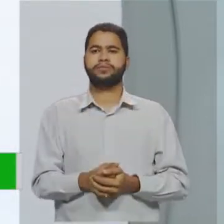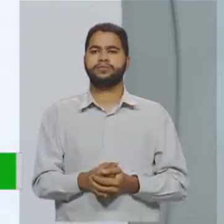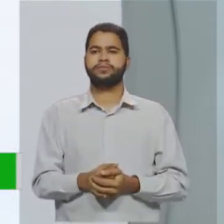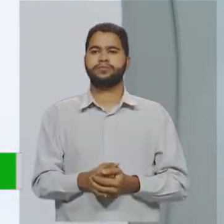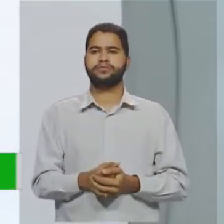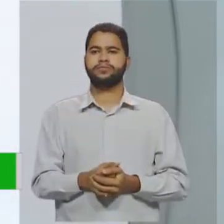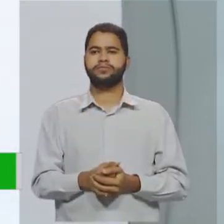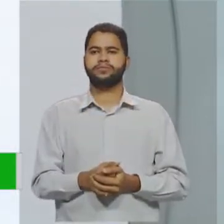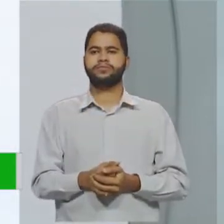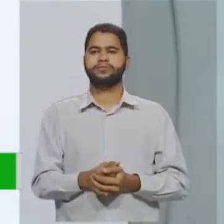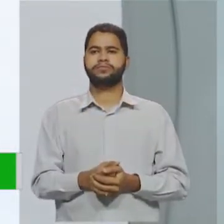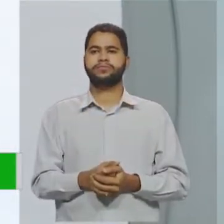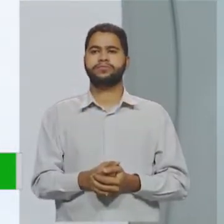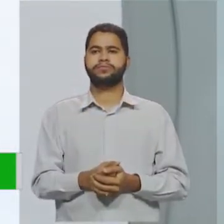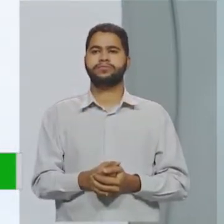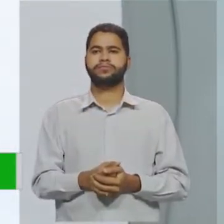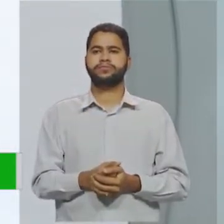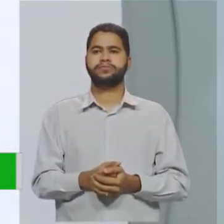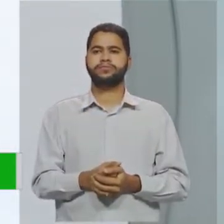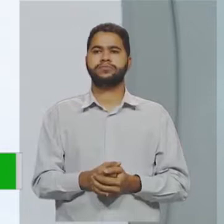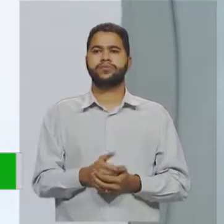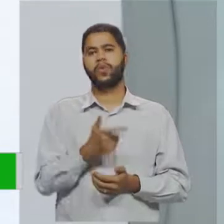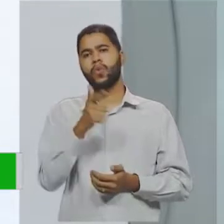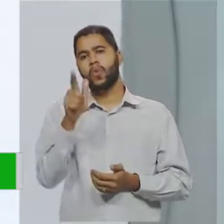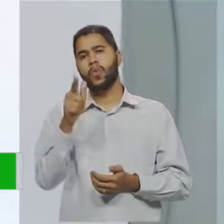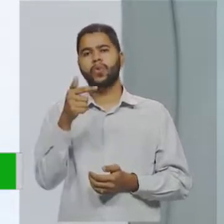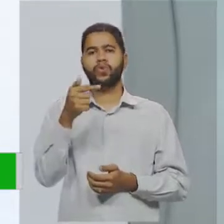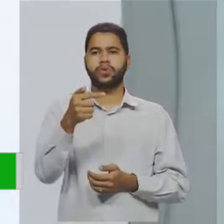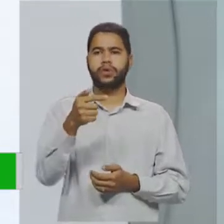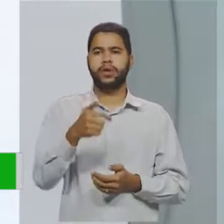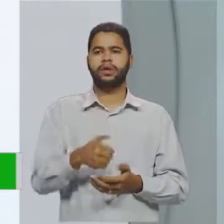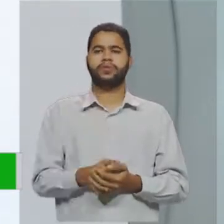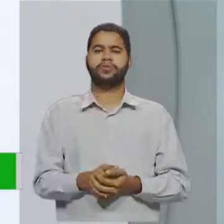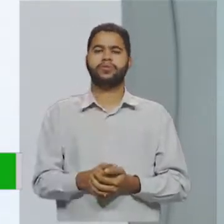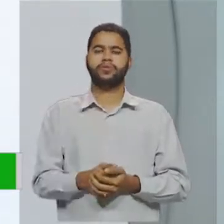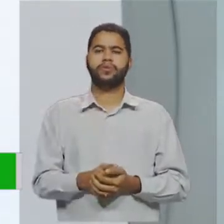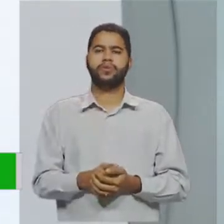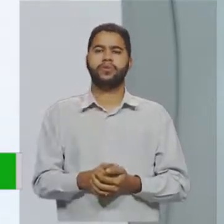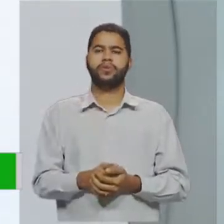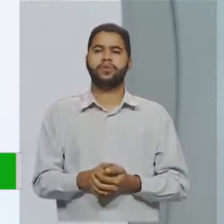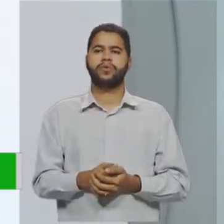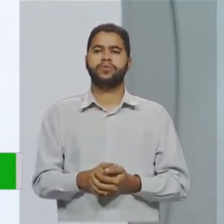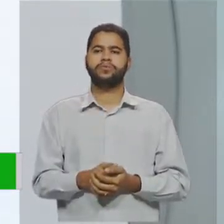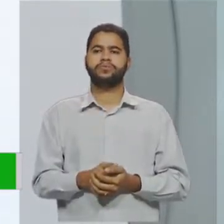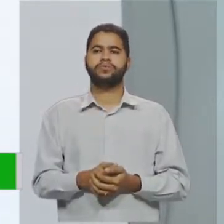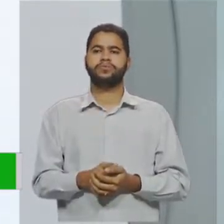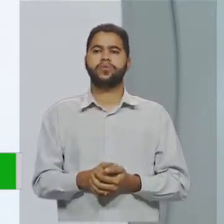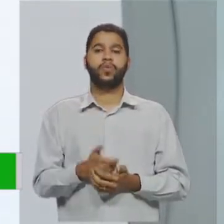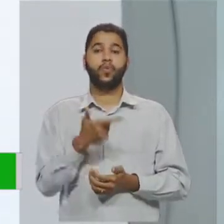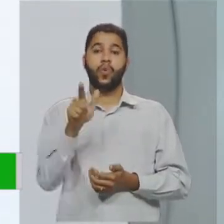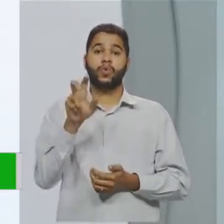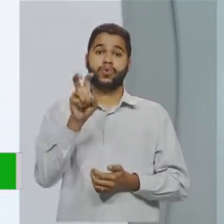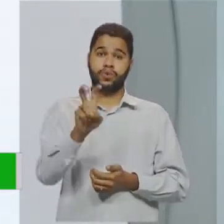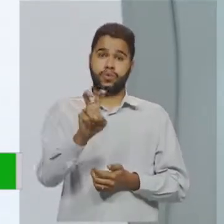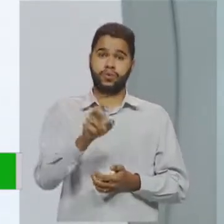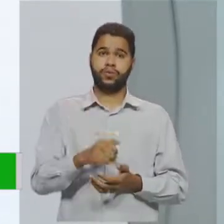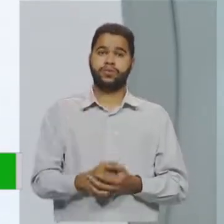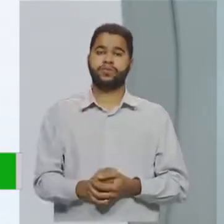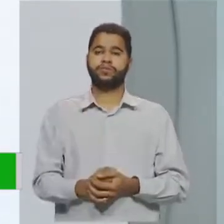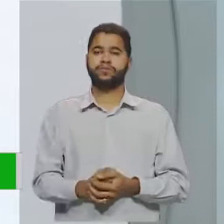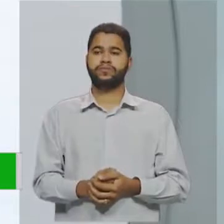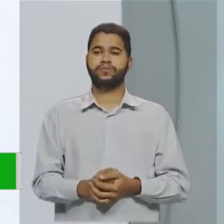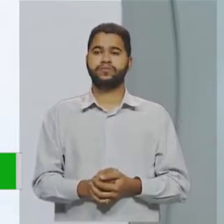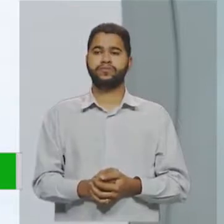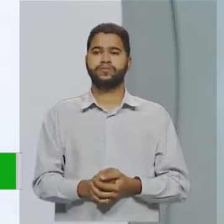Aí tem uma quantidade de alunos que tirou nota 7 e uma outra quantidade de alunos tirou nota 5.